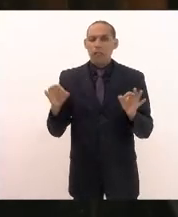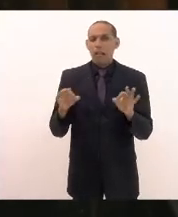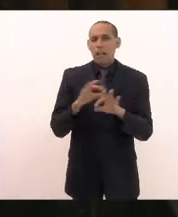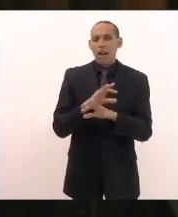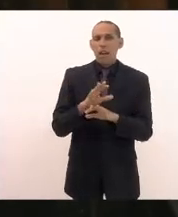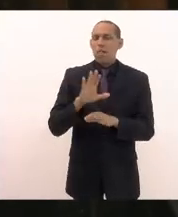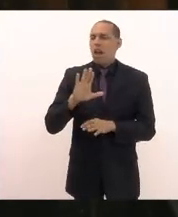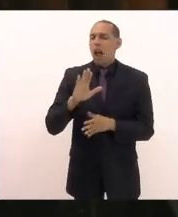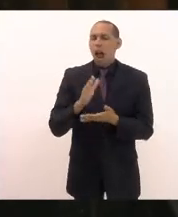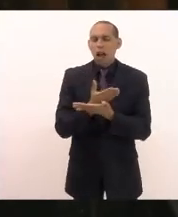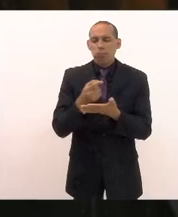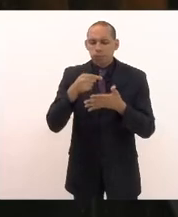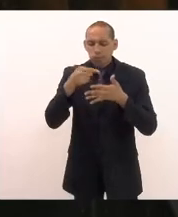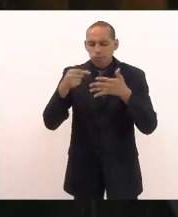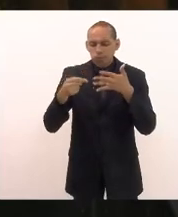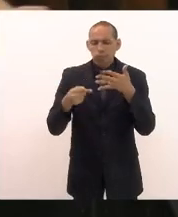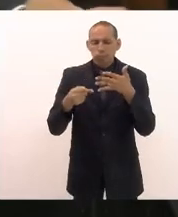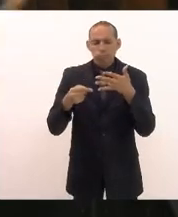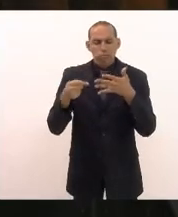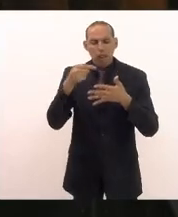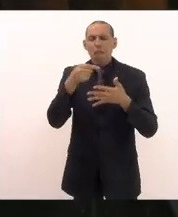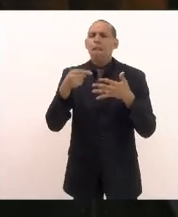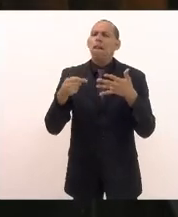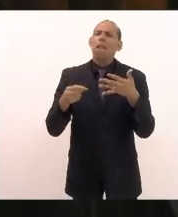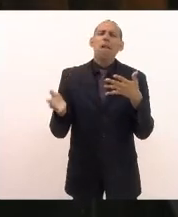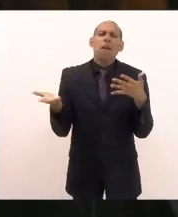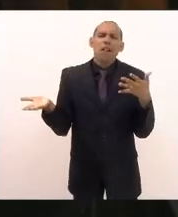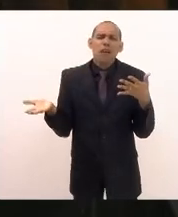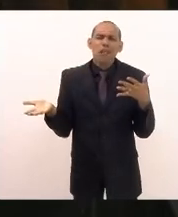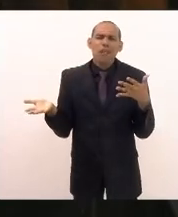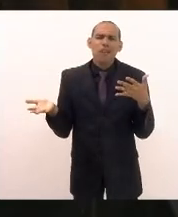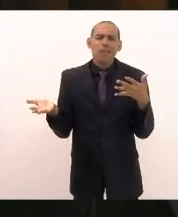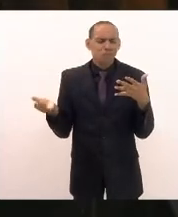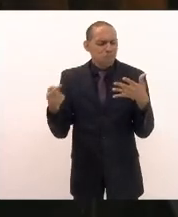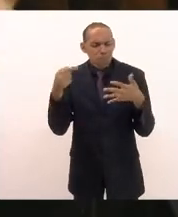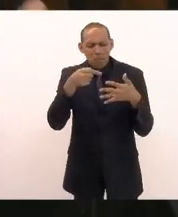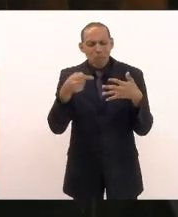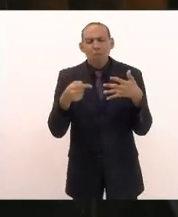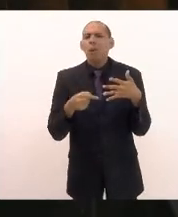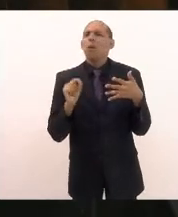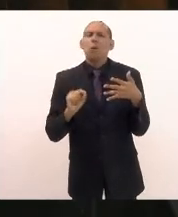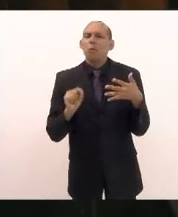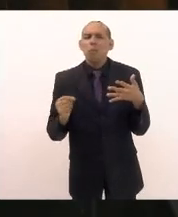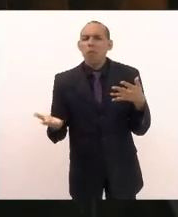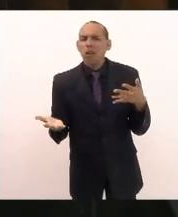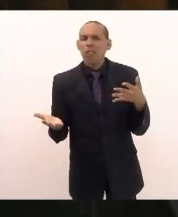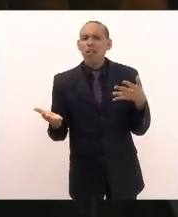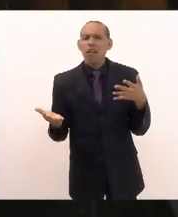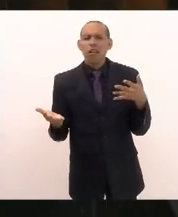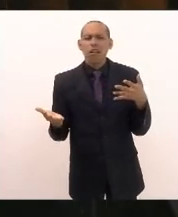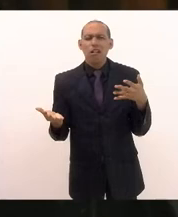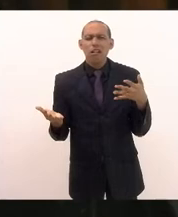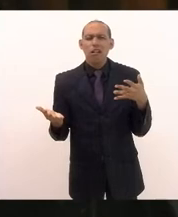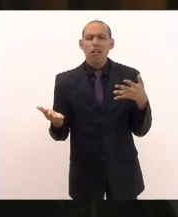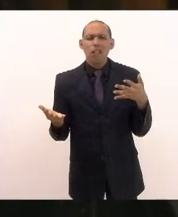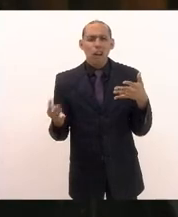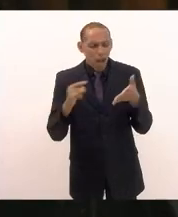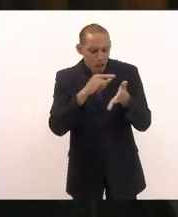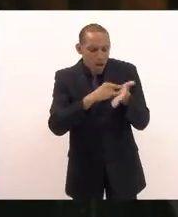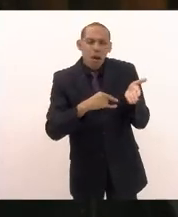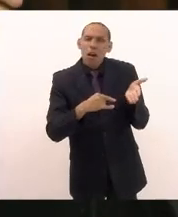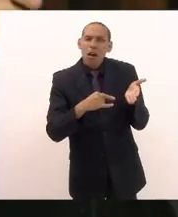com alguns critérios. Que critérios, cara pálida? Que critérios? O